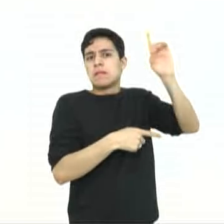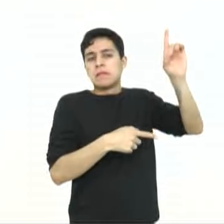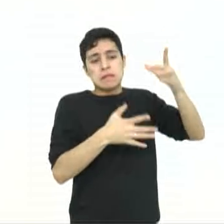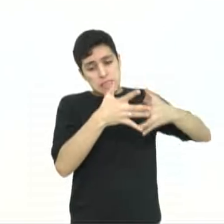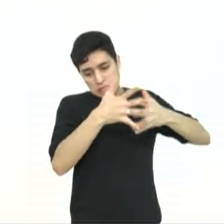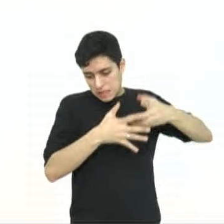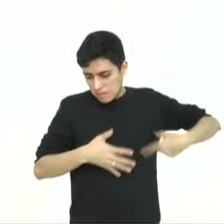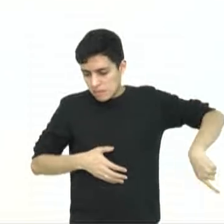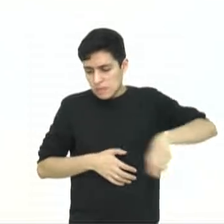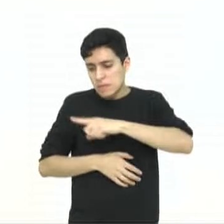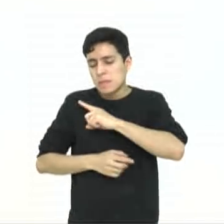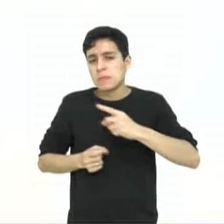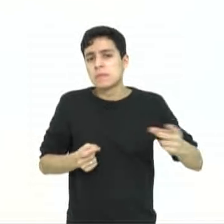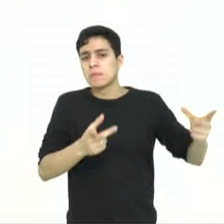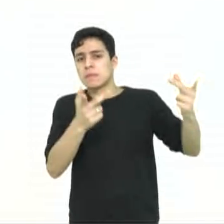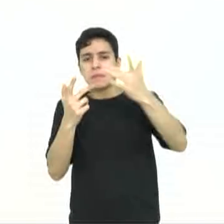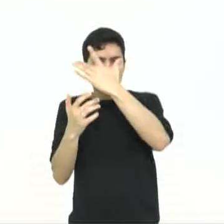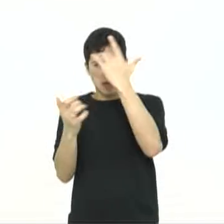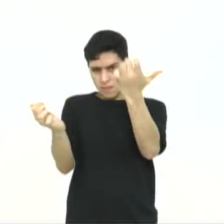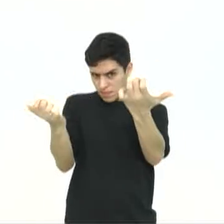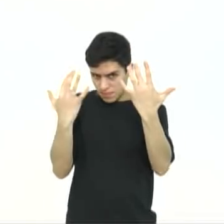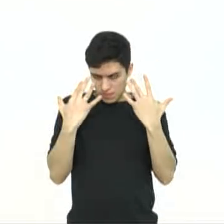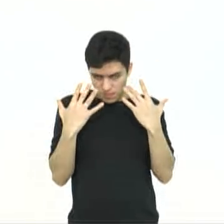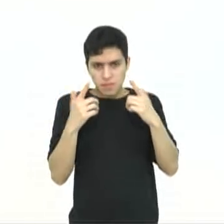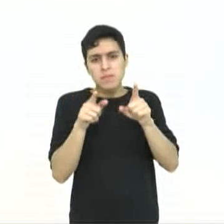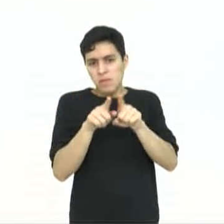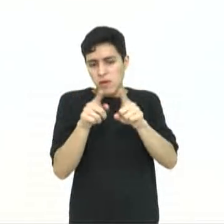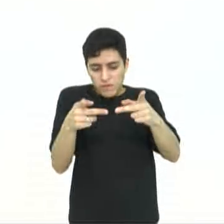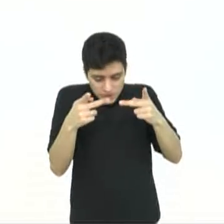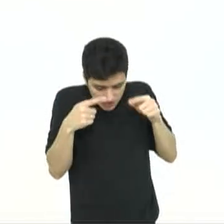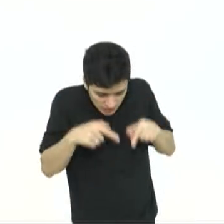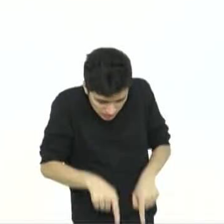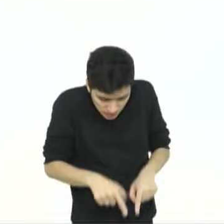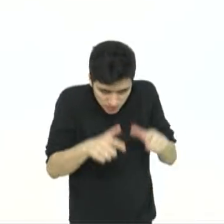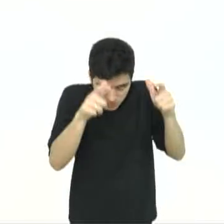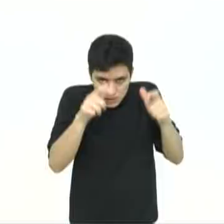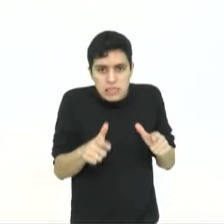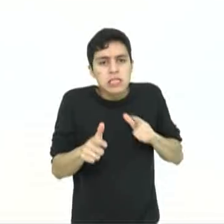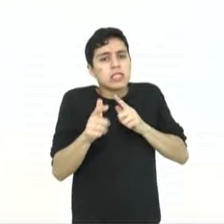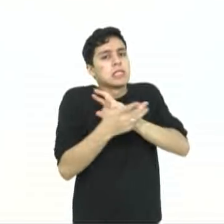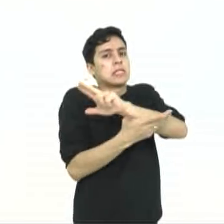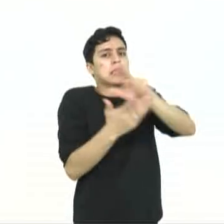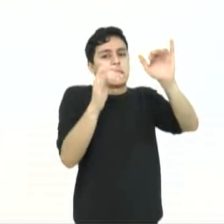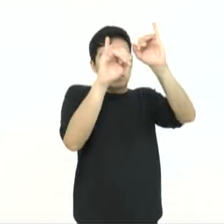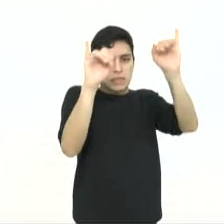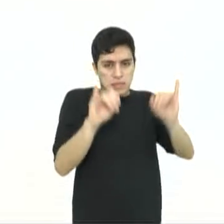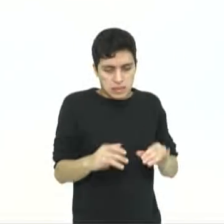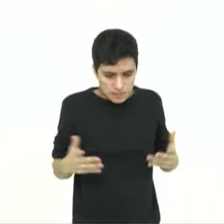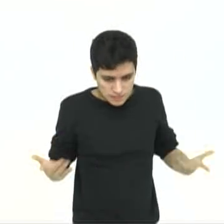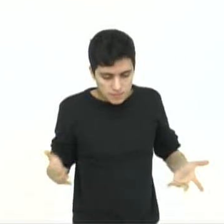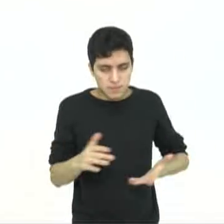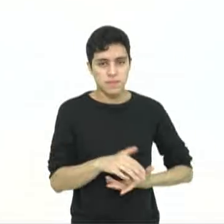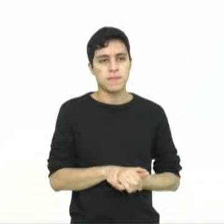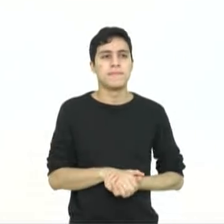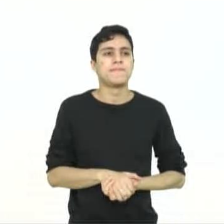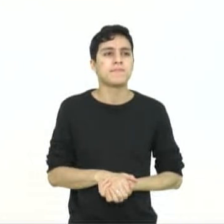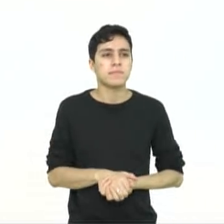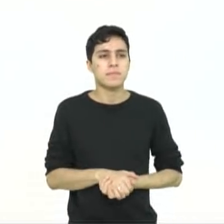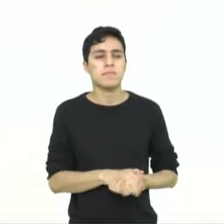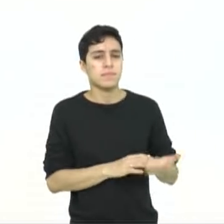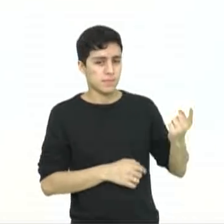na Caaba, uma pintura de Istambul, cerca de 1595. Bom, aí tem os